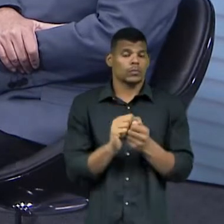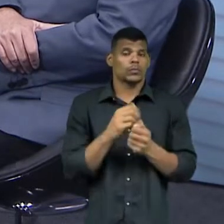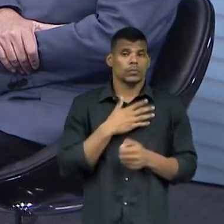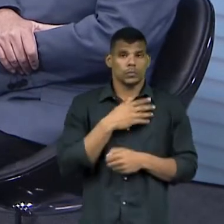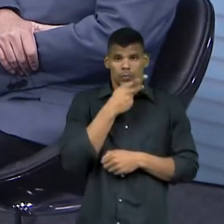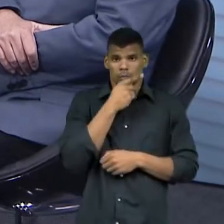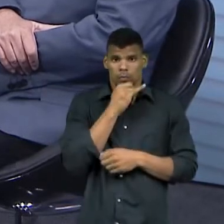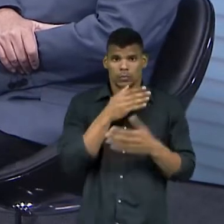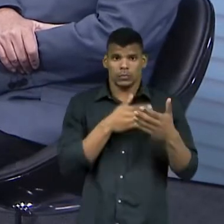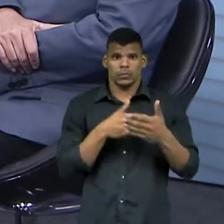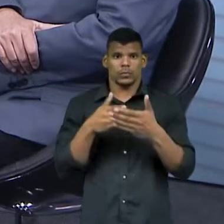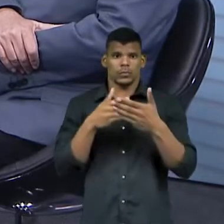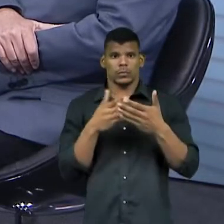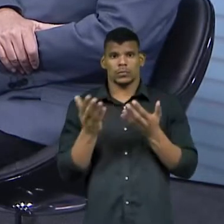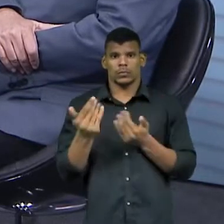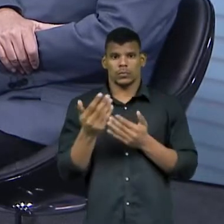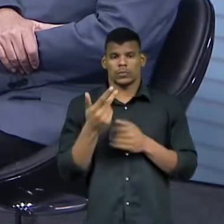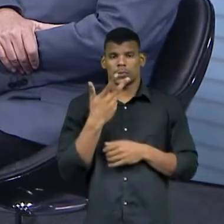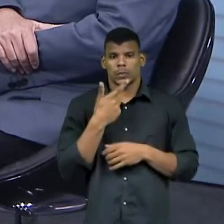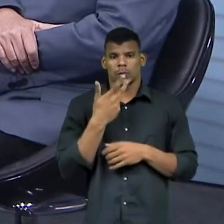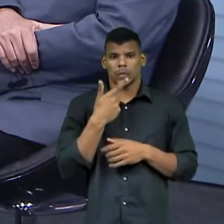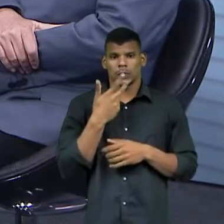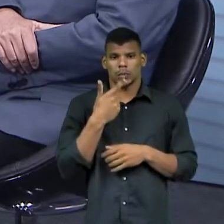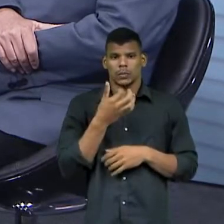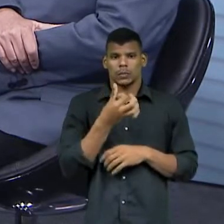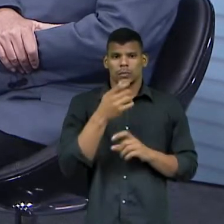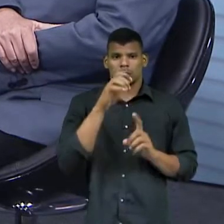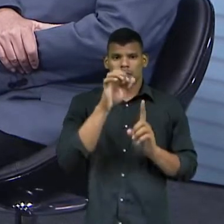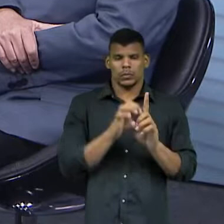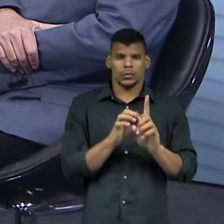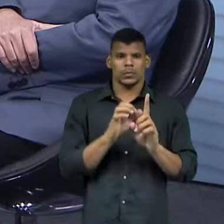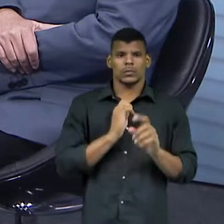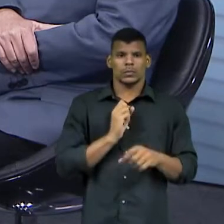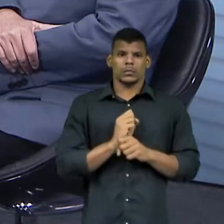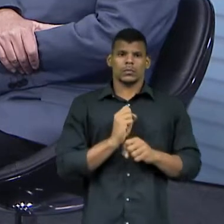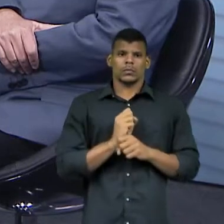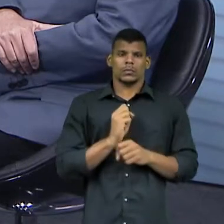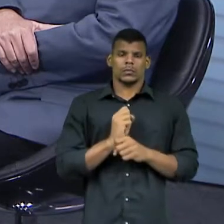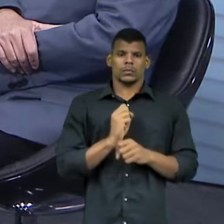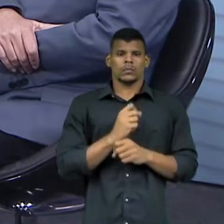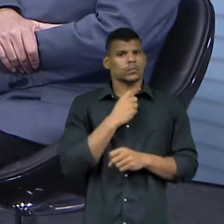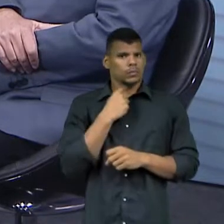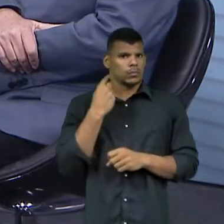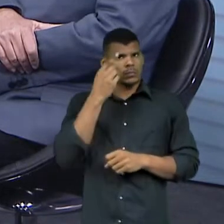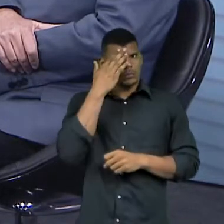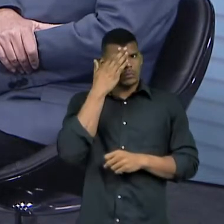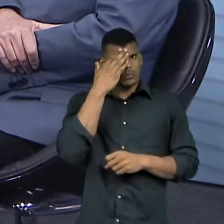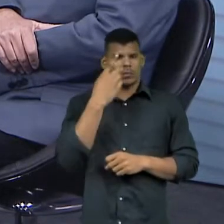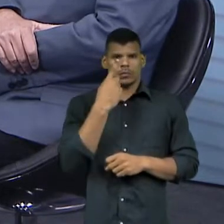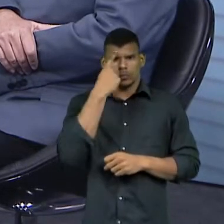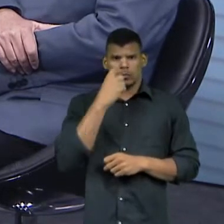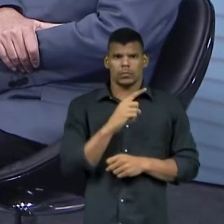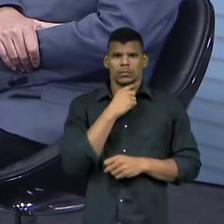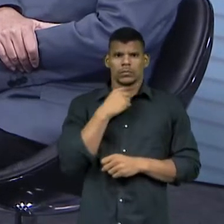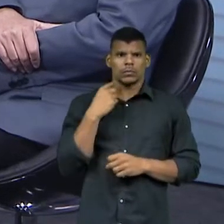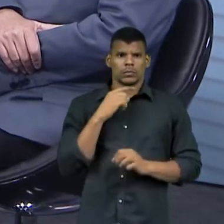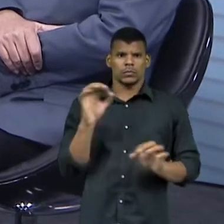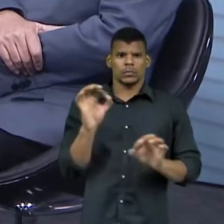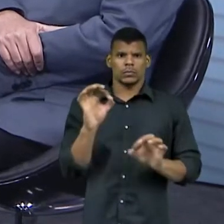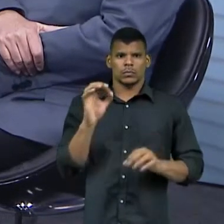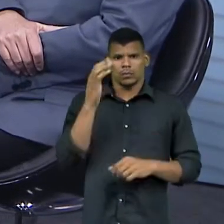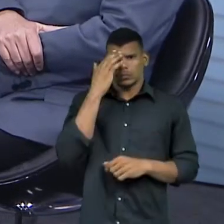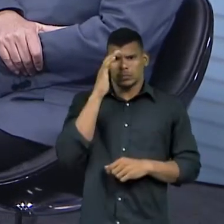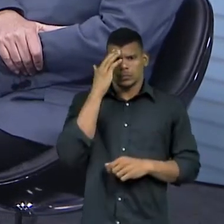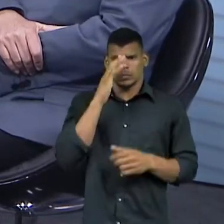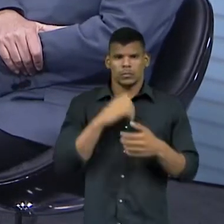jovem do Ceará nãoé e depois de se meses ele fica esperando a morte chegar né e um dia depois ele não morreu então ele entendeu ele